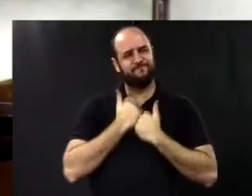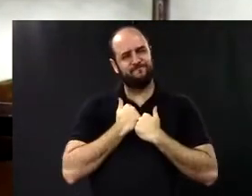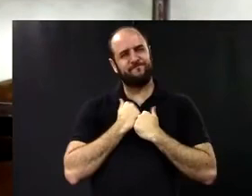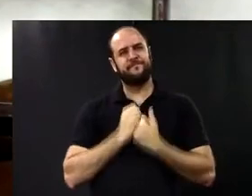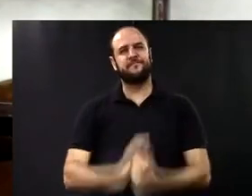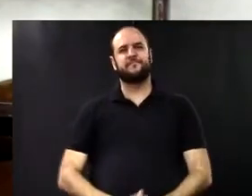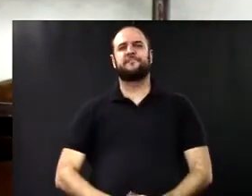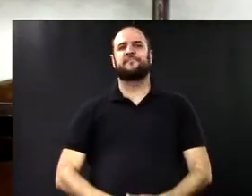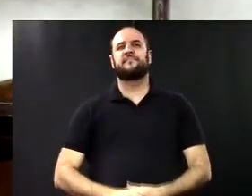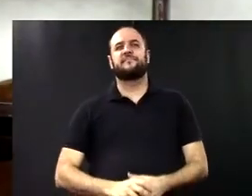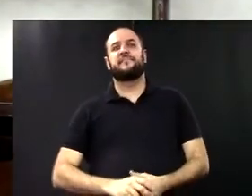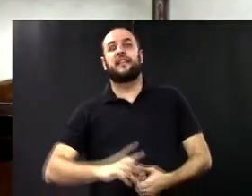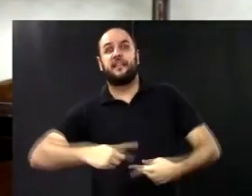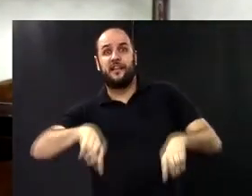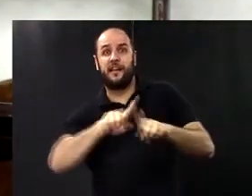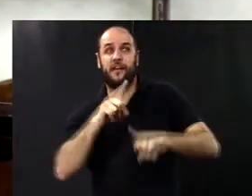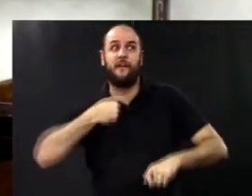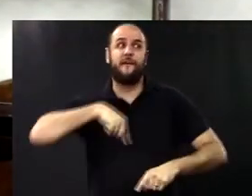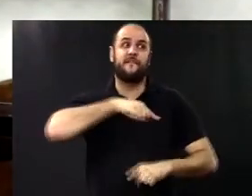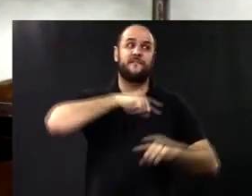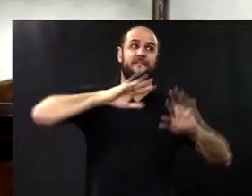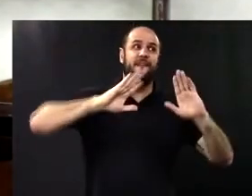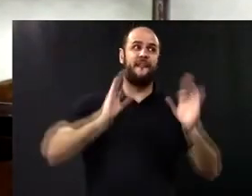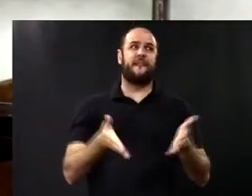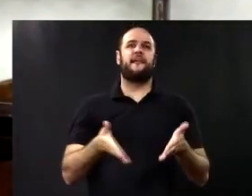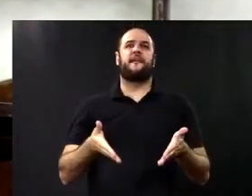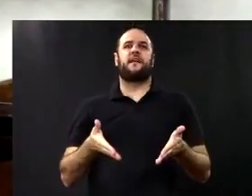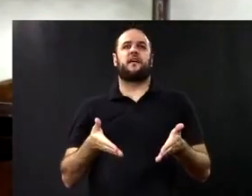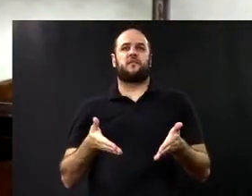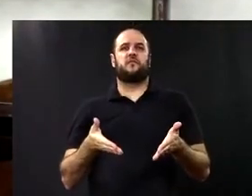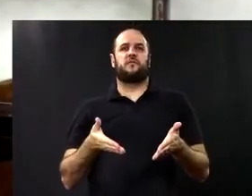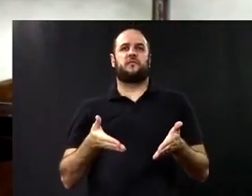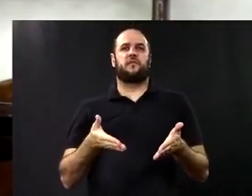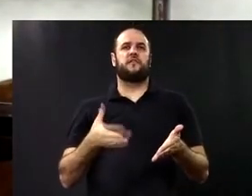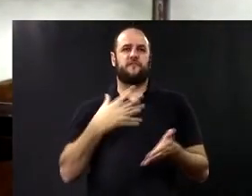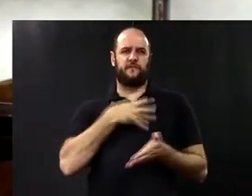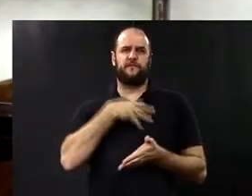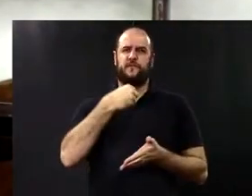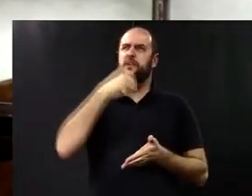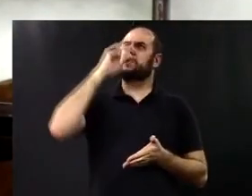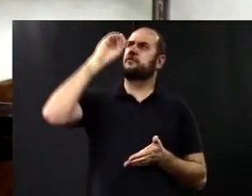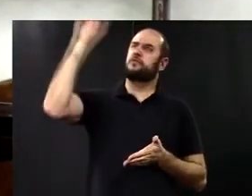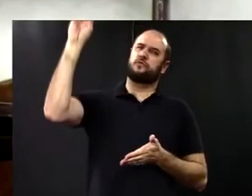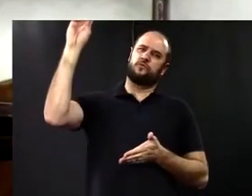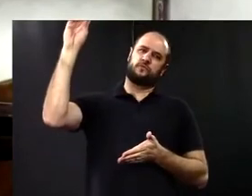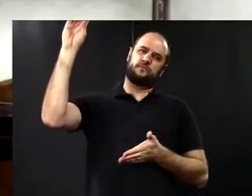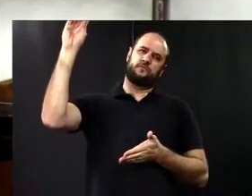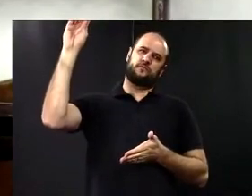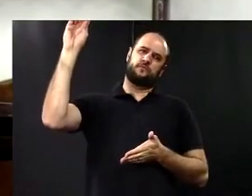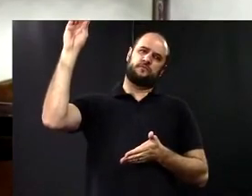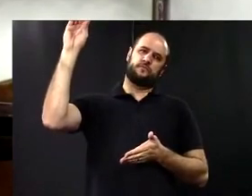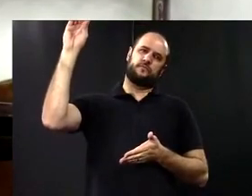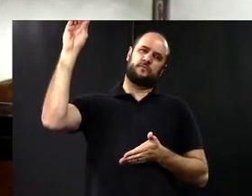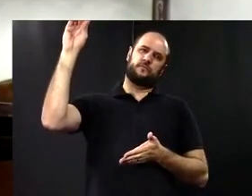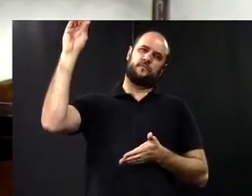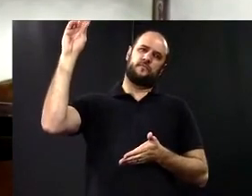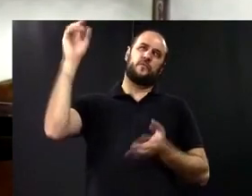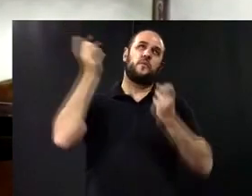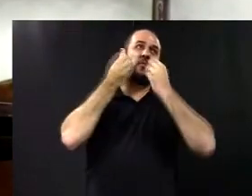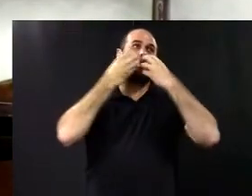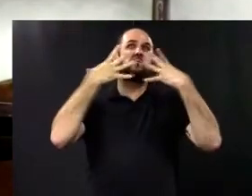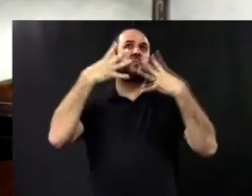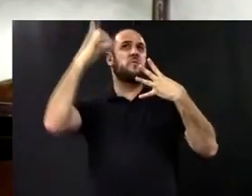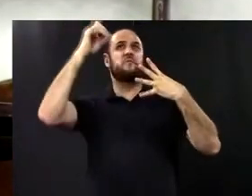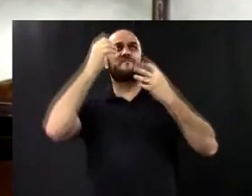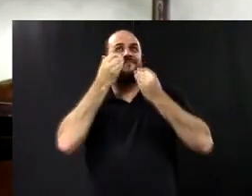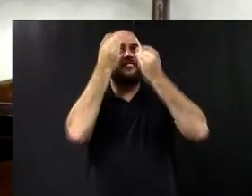Então, nós agora somos filhos de Deus através desse privilégio que Ele nos